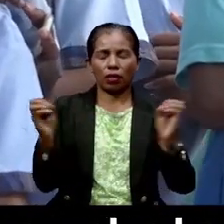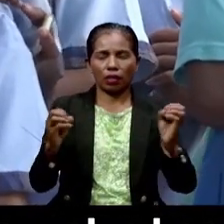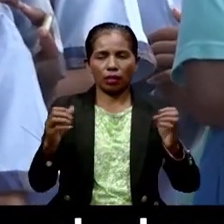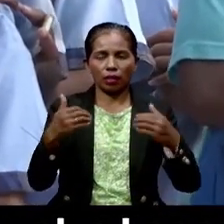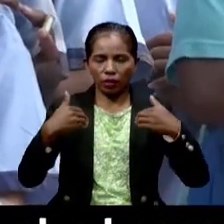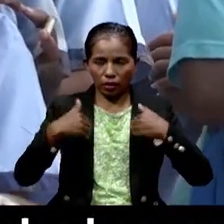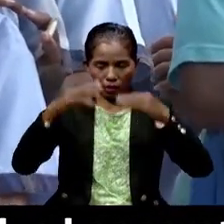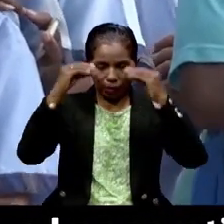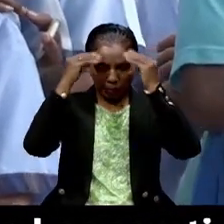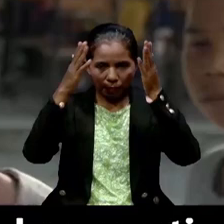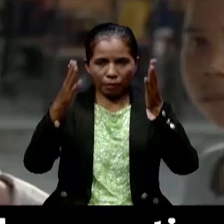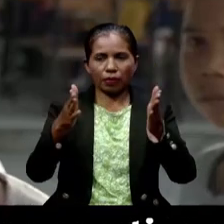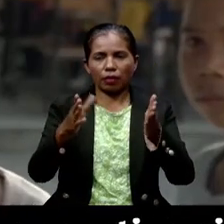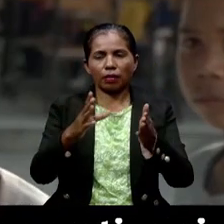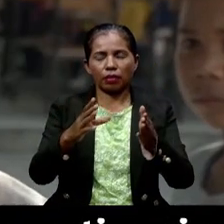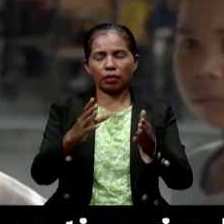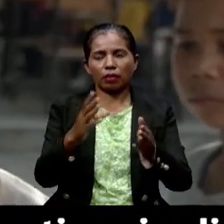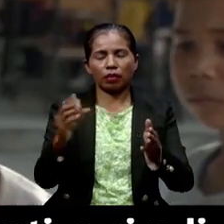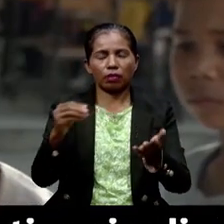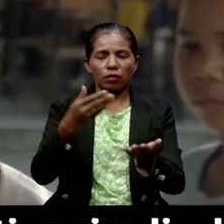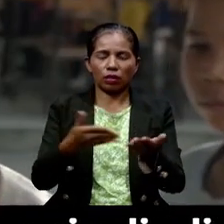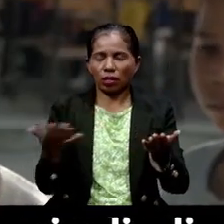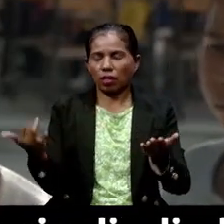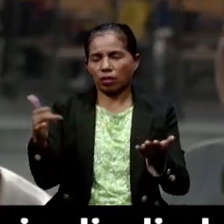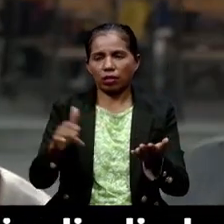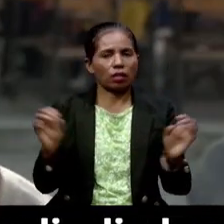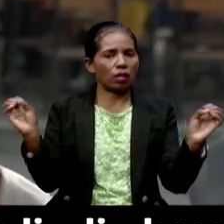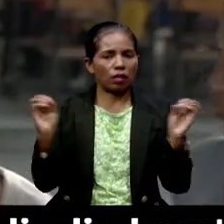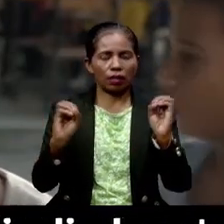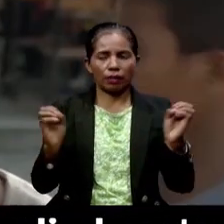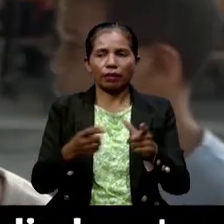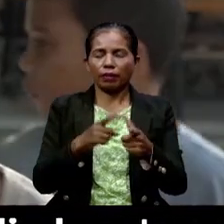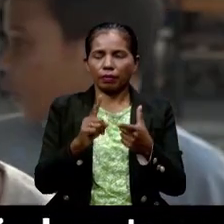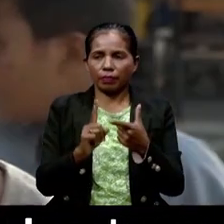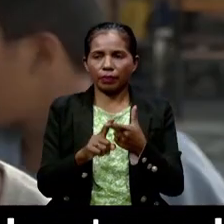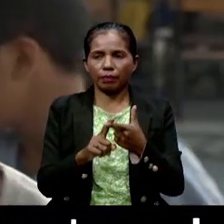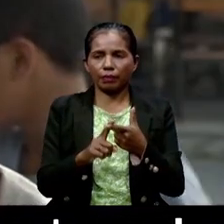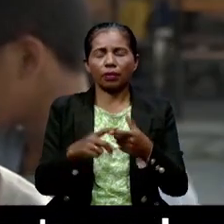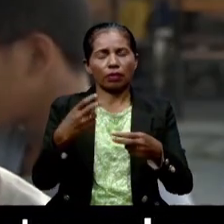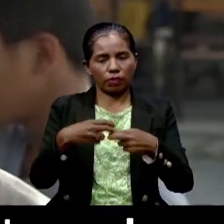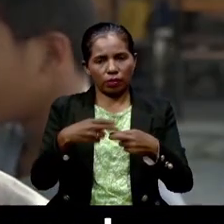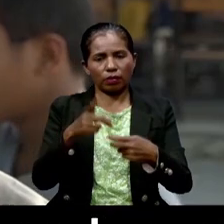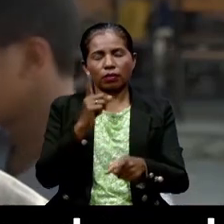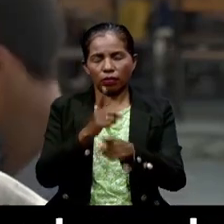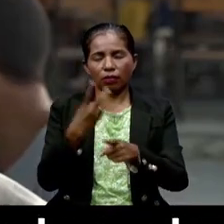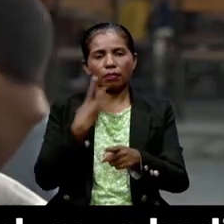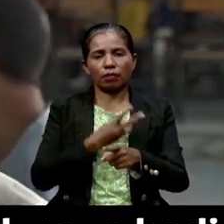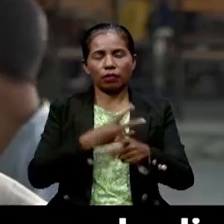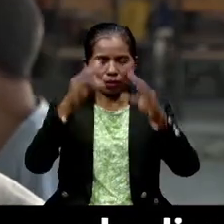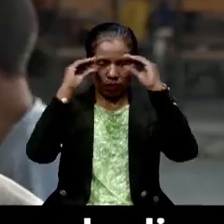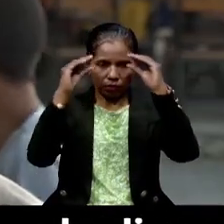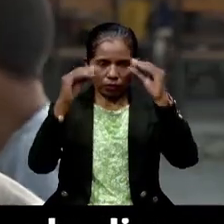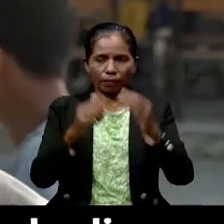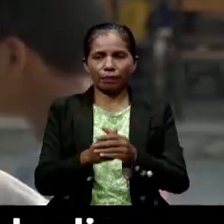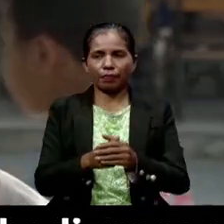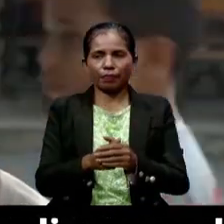didáticos, livro de apoio, sira menos, a cada escola. Então, dané, dificulta até essa ami. No duni a